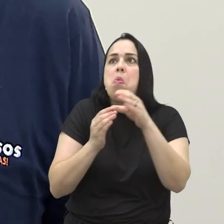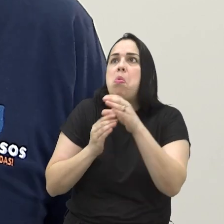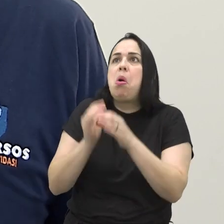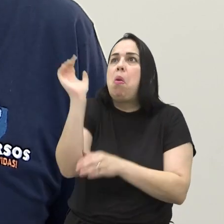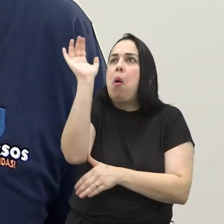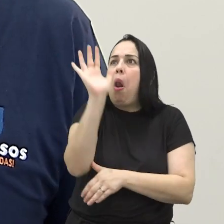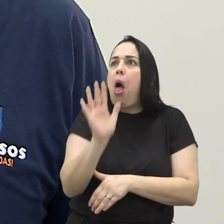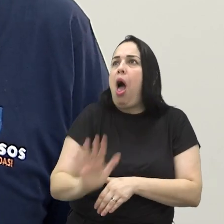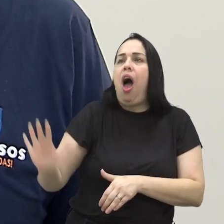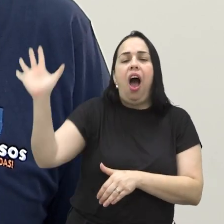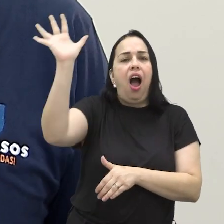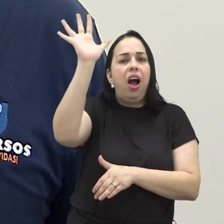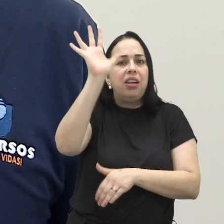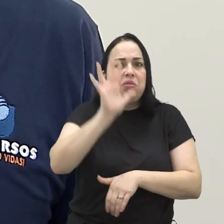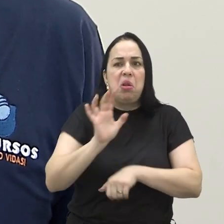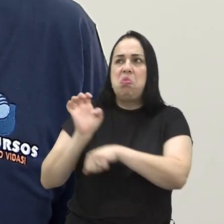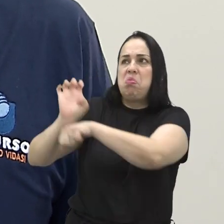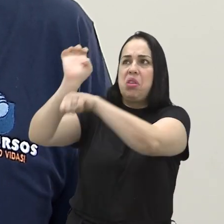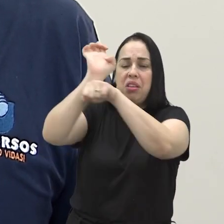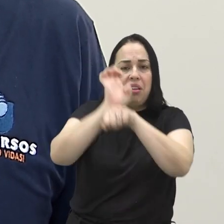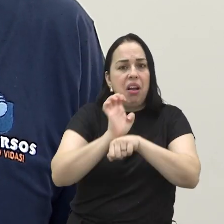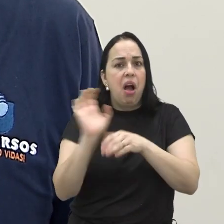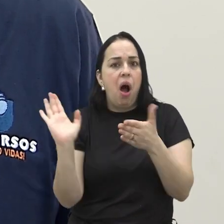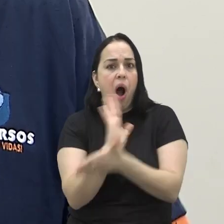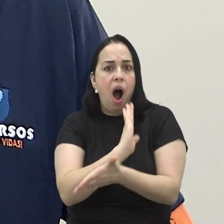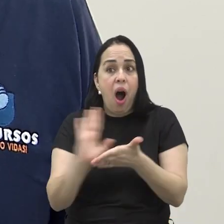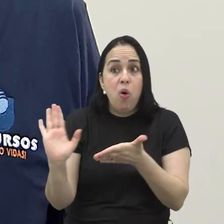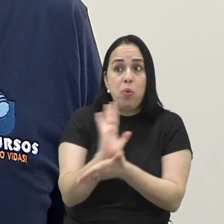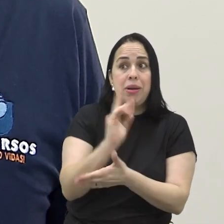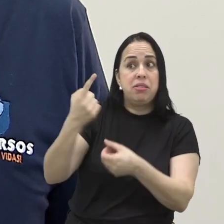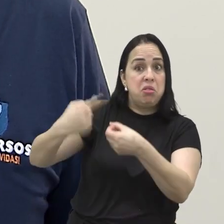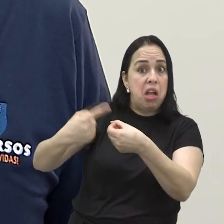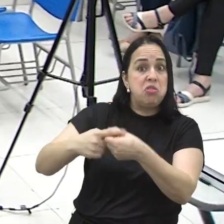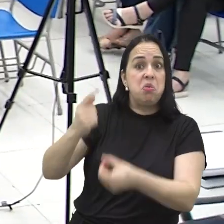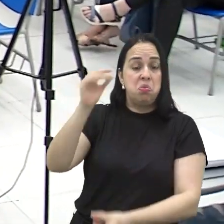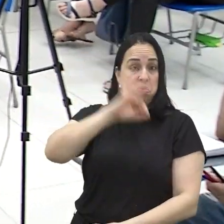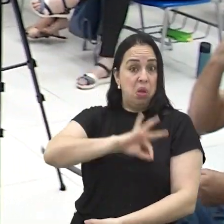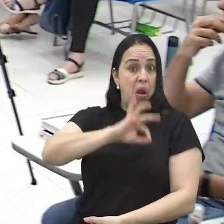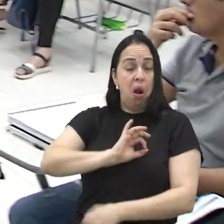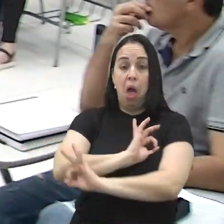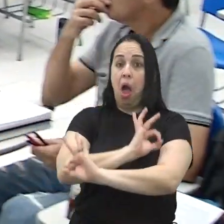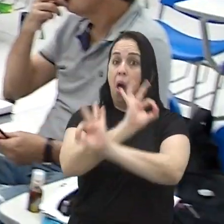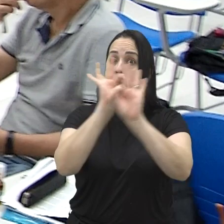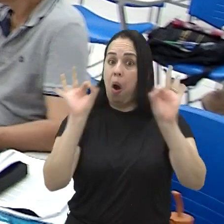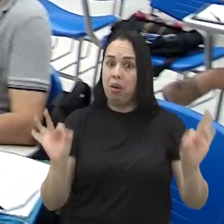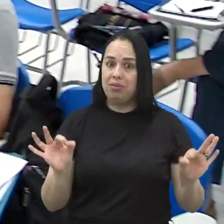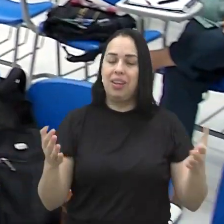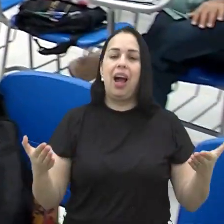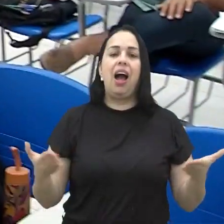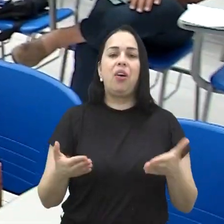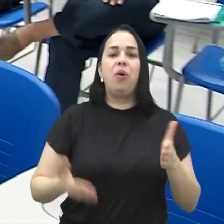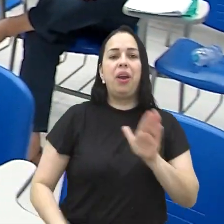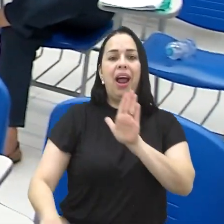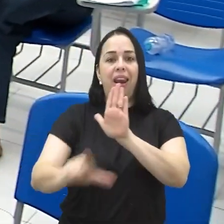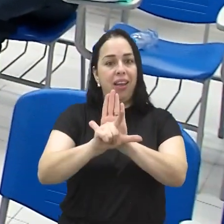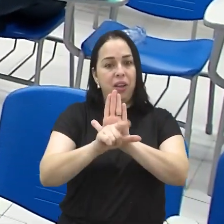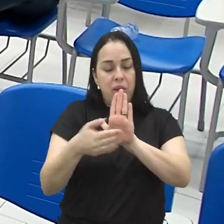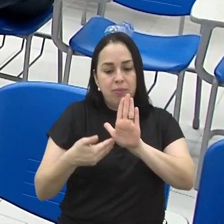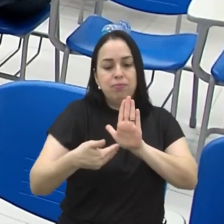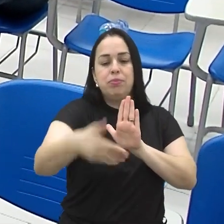municípios do Brasil, né? Existem municípios que pagam muito bem. A nova legislação só será obrigatória